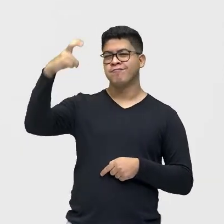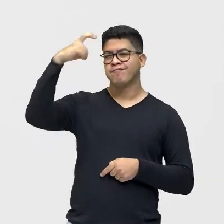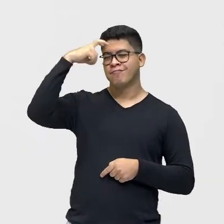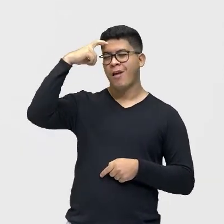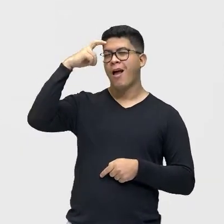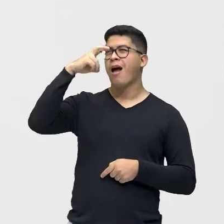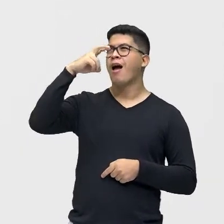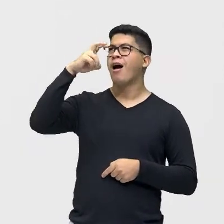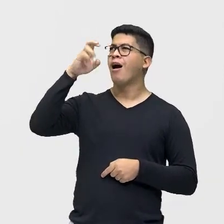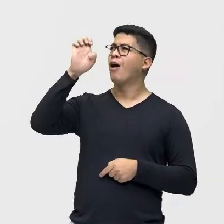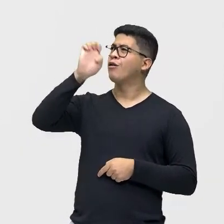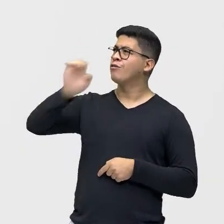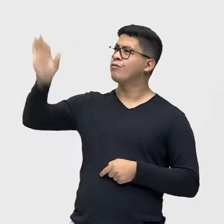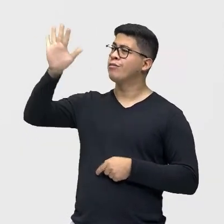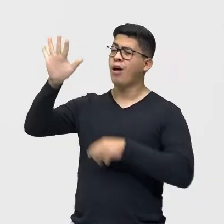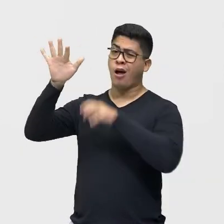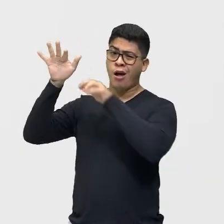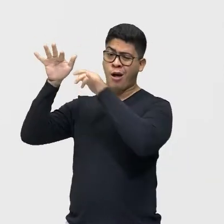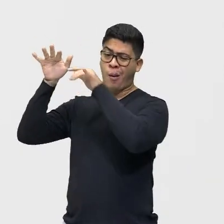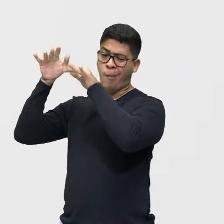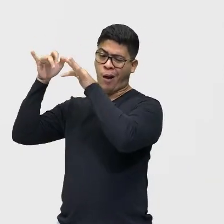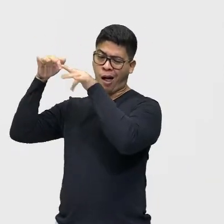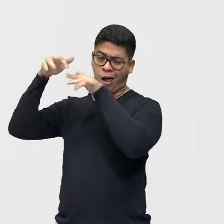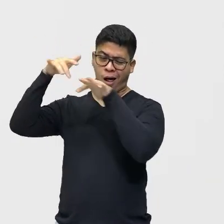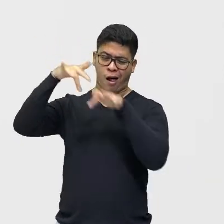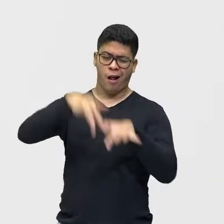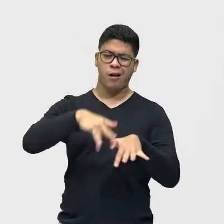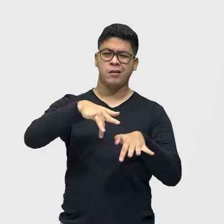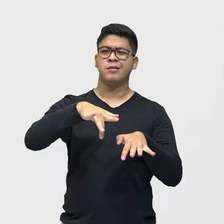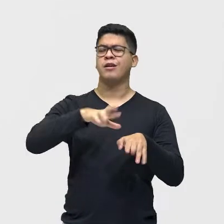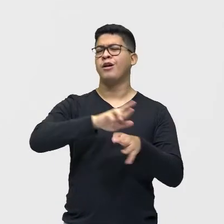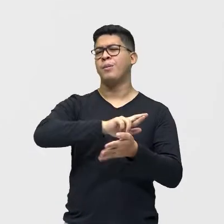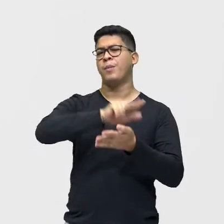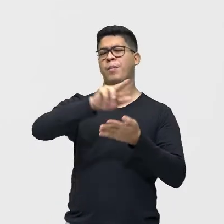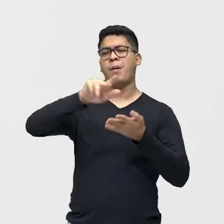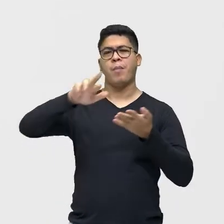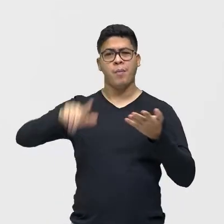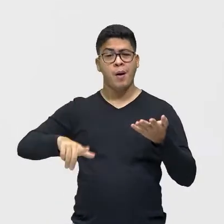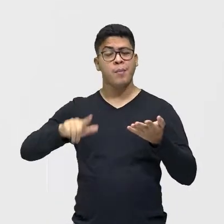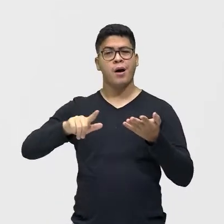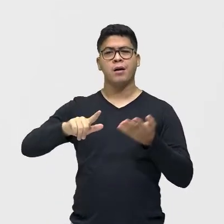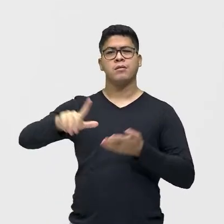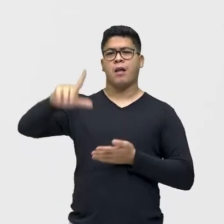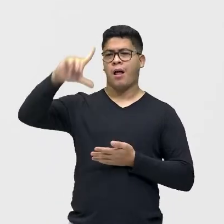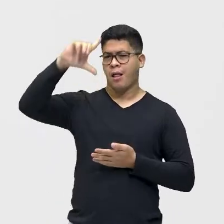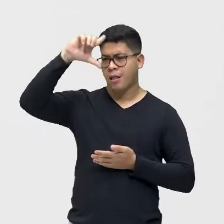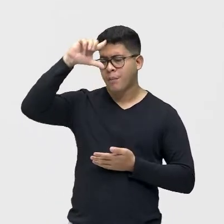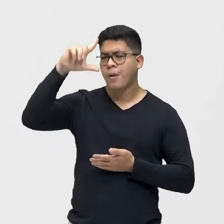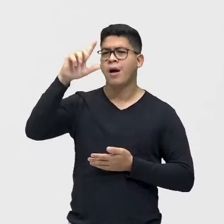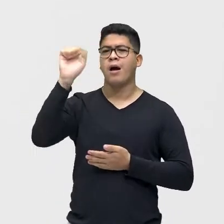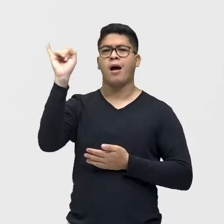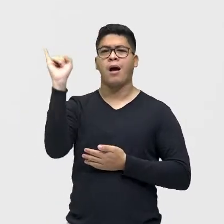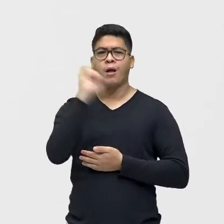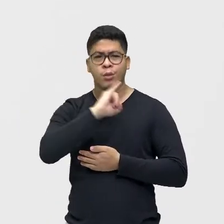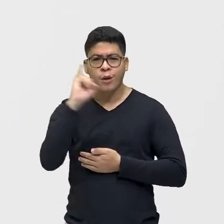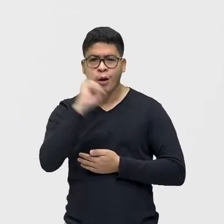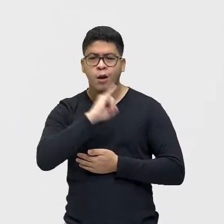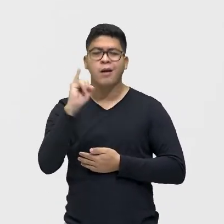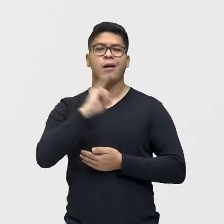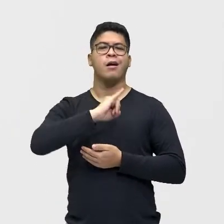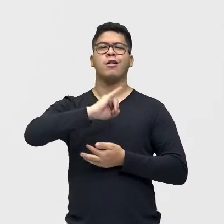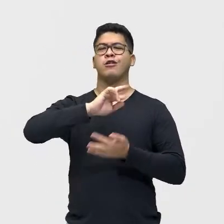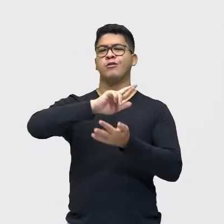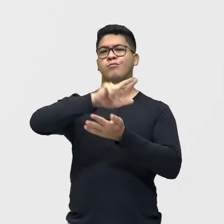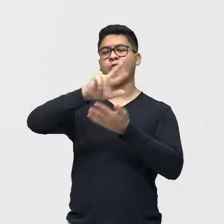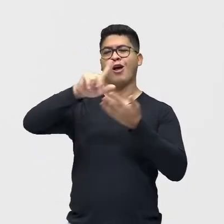imigrantes europeus, imigrantes alemães, italianos, açorianos, eslavos, japoneses, entre